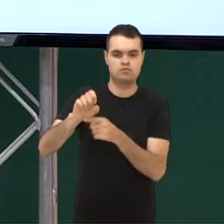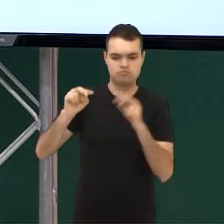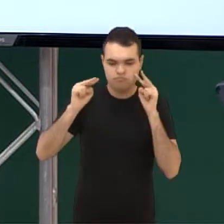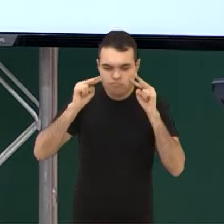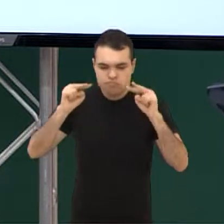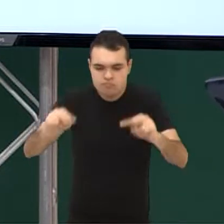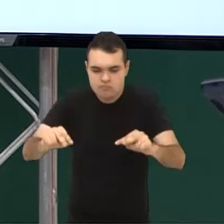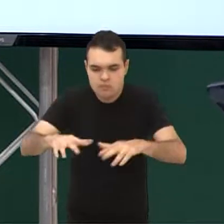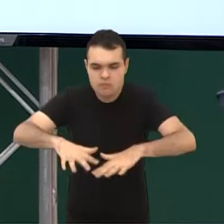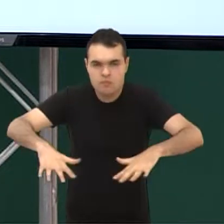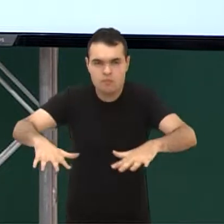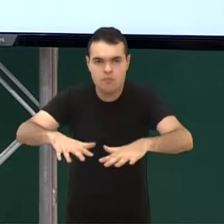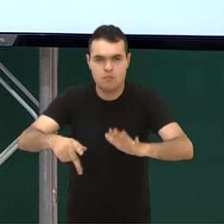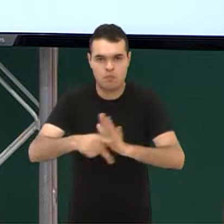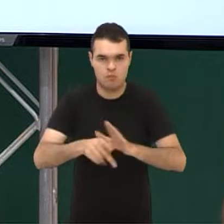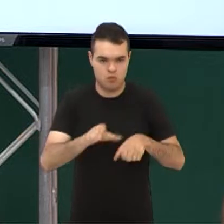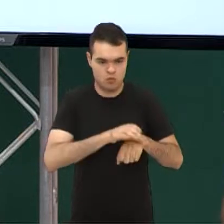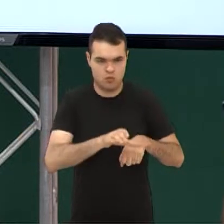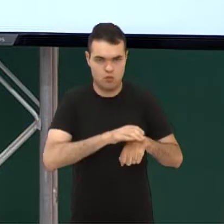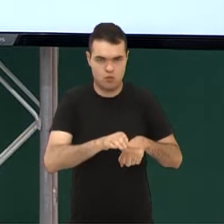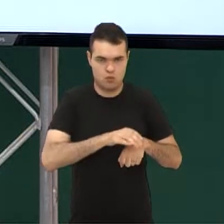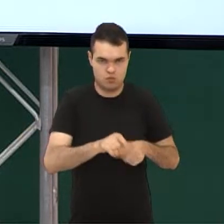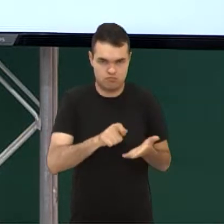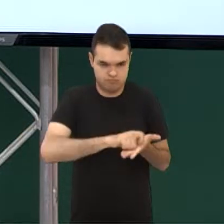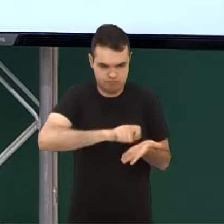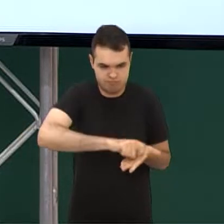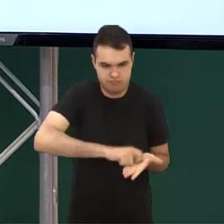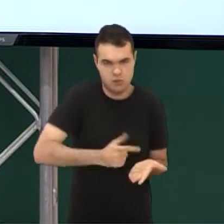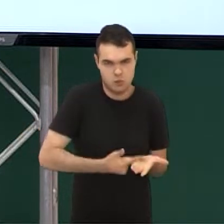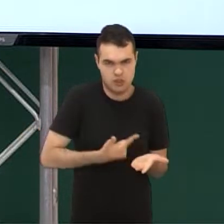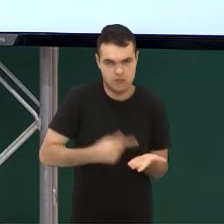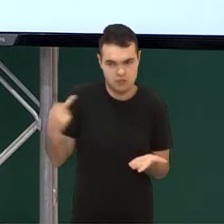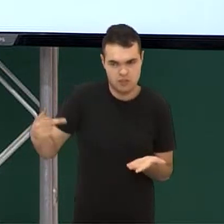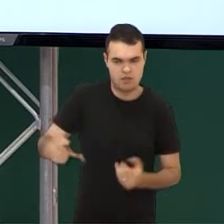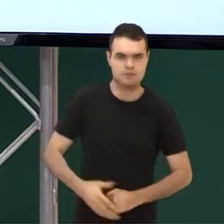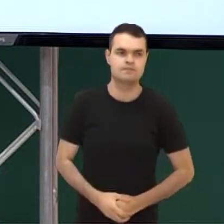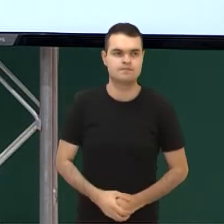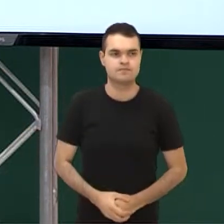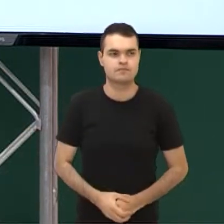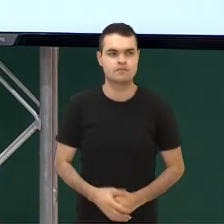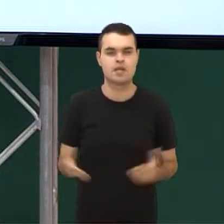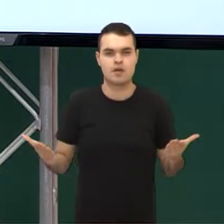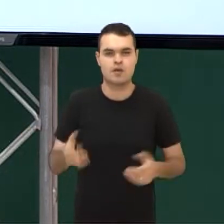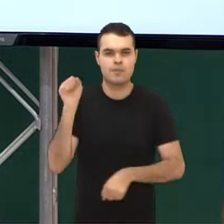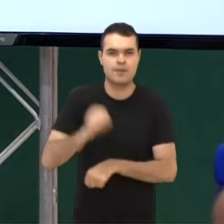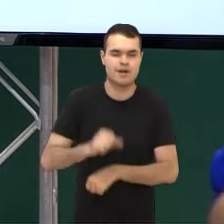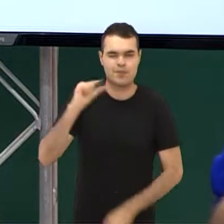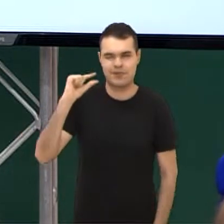exemplo, a obra Filosofia Positiva, curso de Filosofia Positiva. Então, nós vamos agora parar um pouquinho. Né? Nós